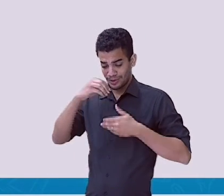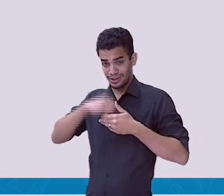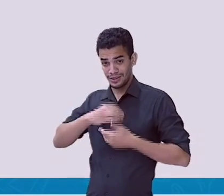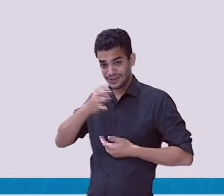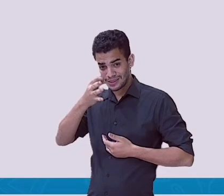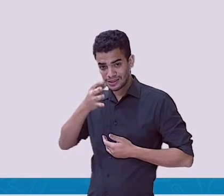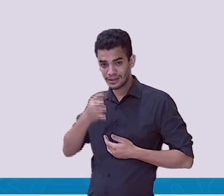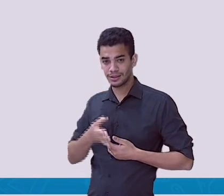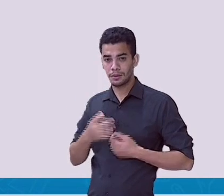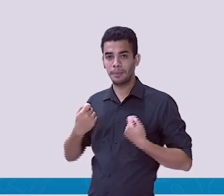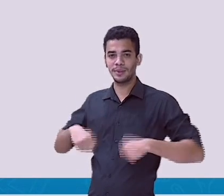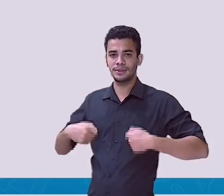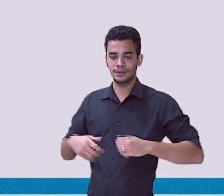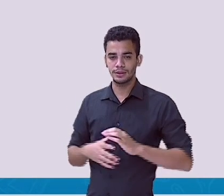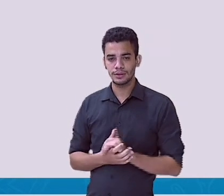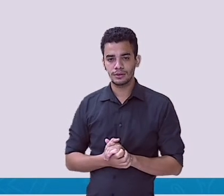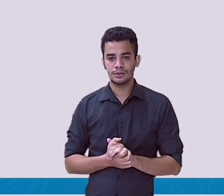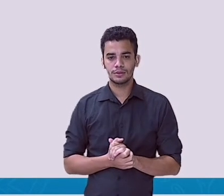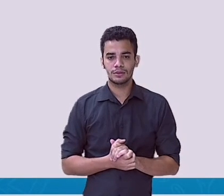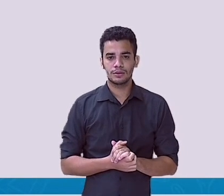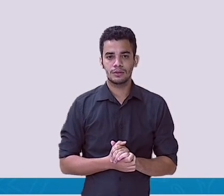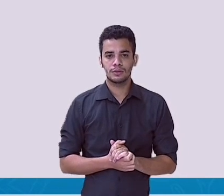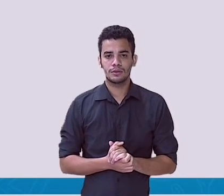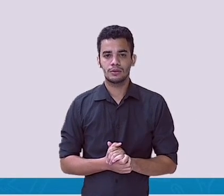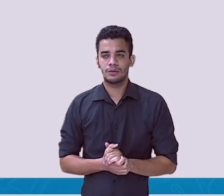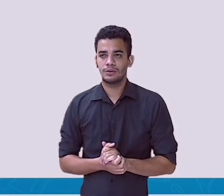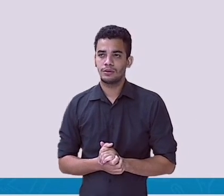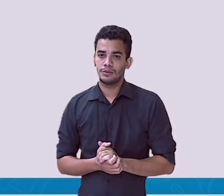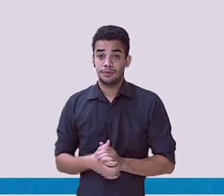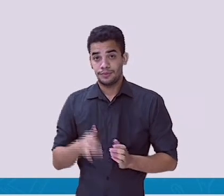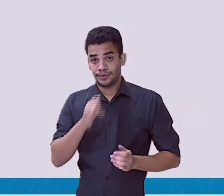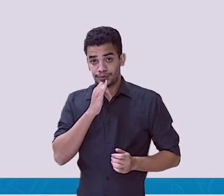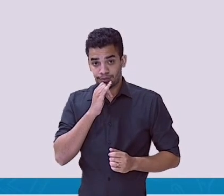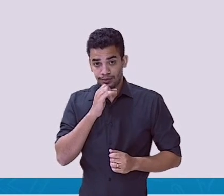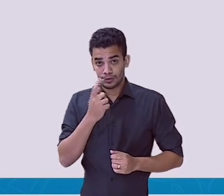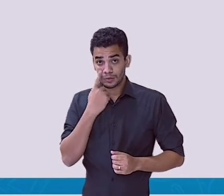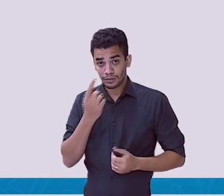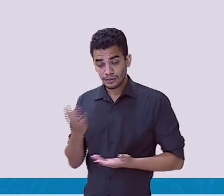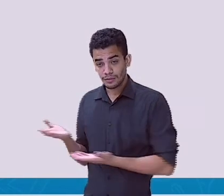Ok? Bom, quem mais? As plaquetas.